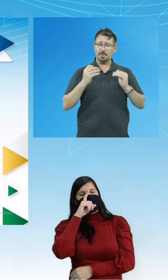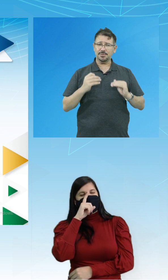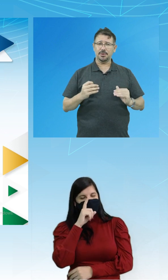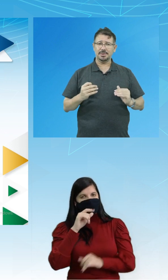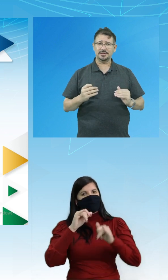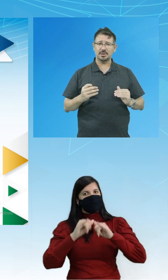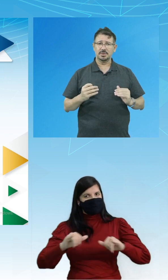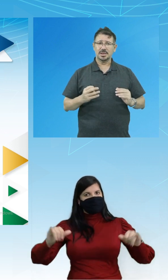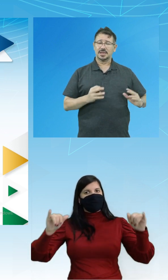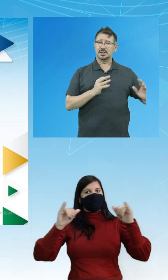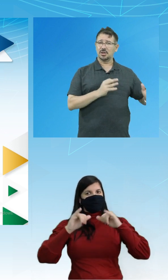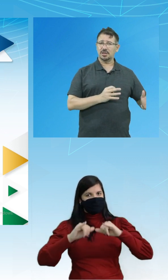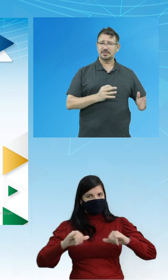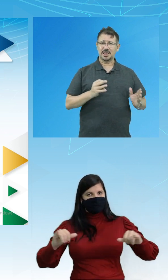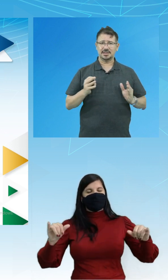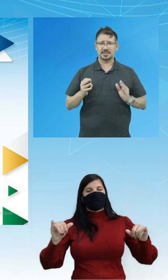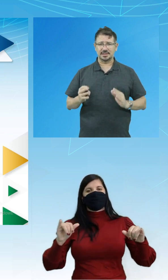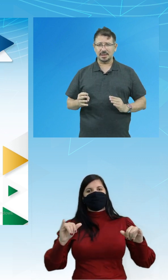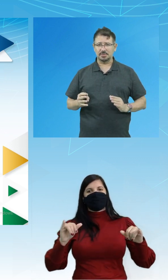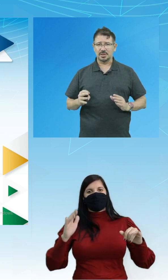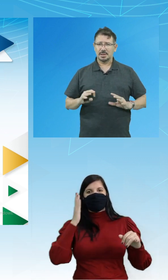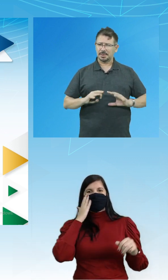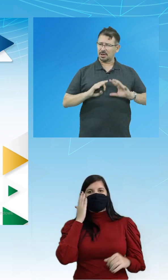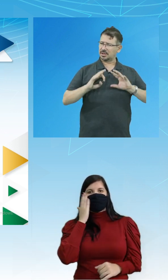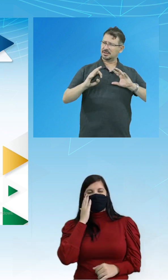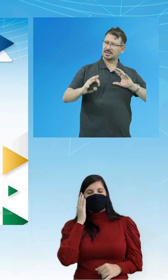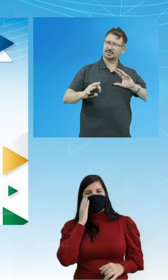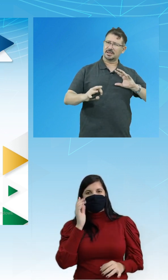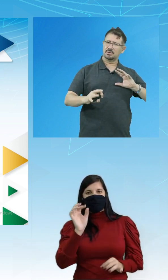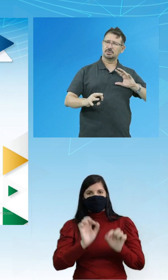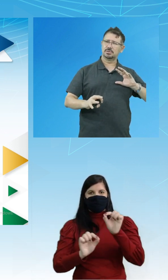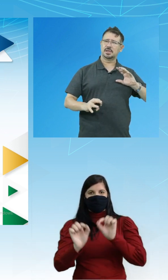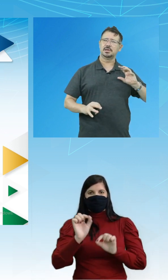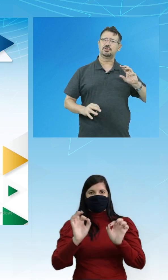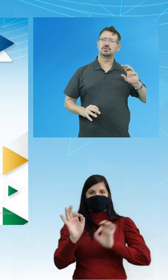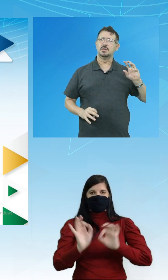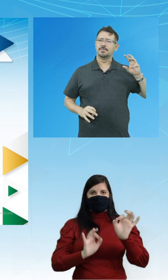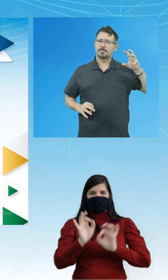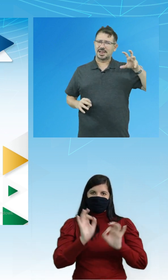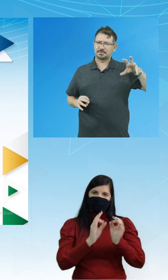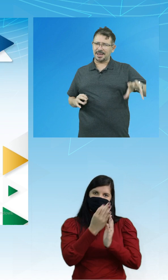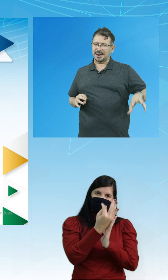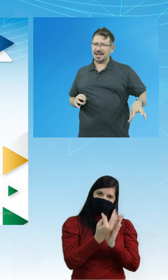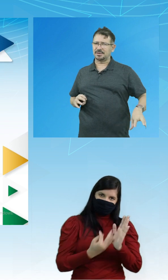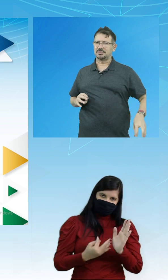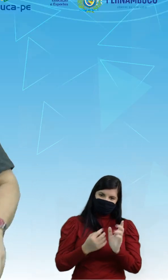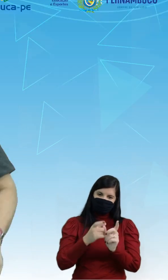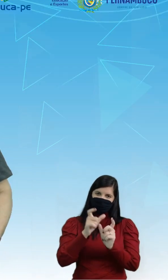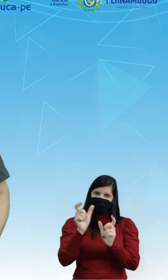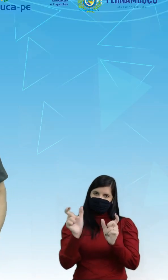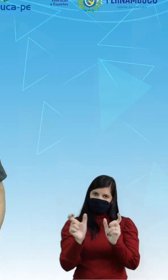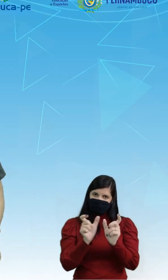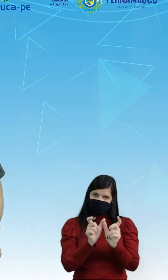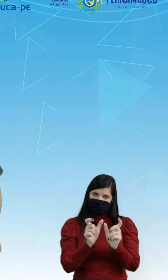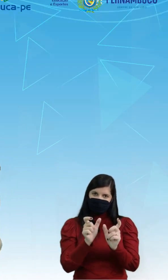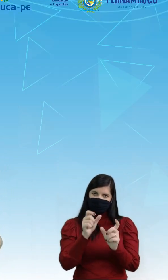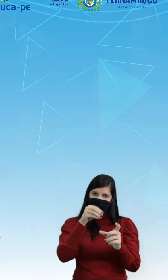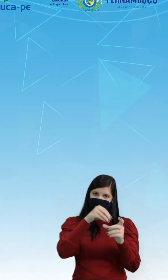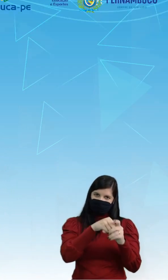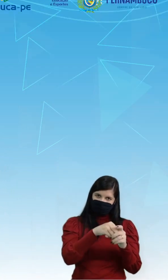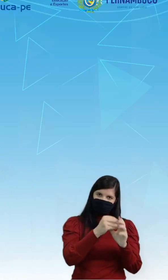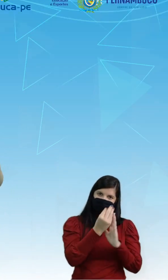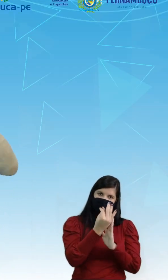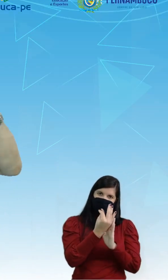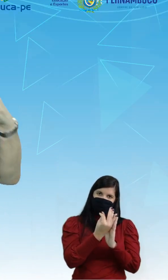é uma informação que nós a entendemos pela organização do texto, pelas palavras que estão no texto,